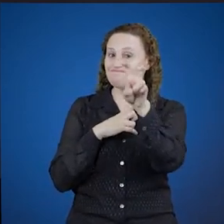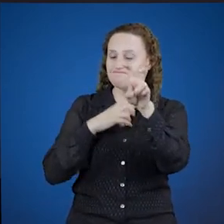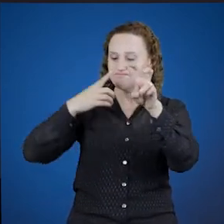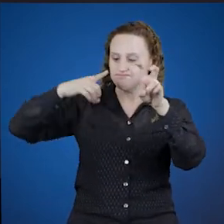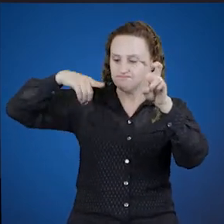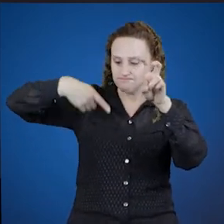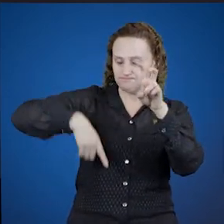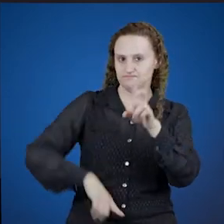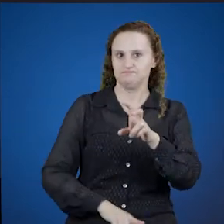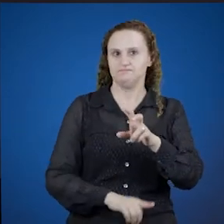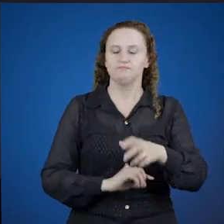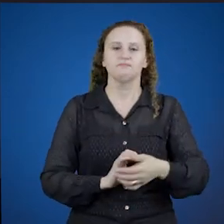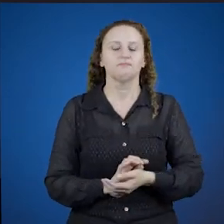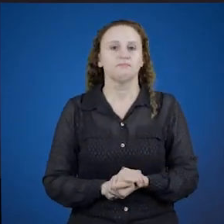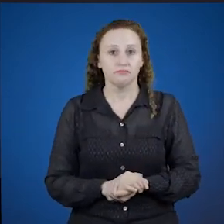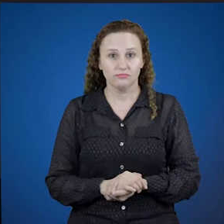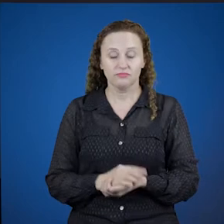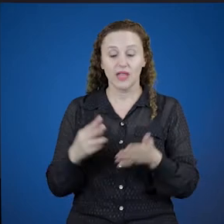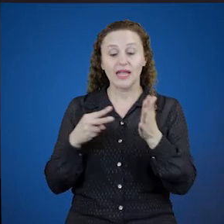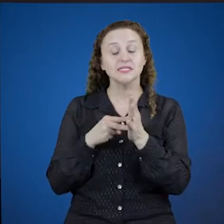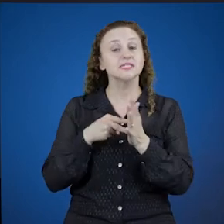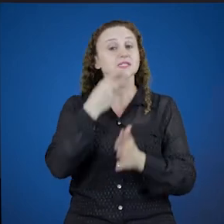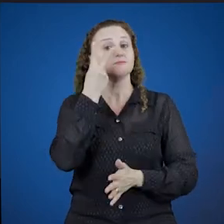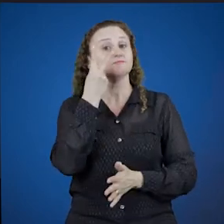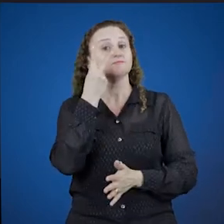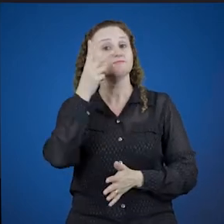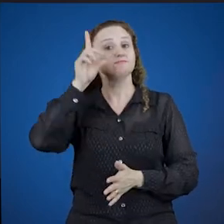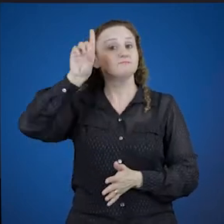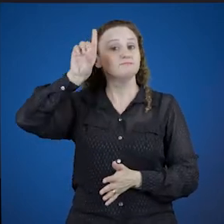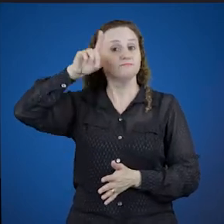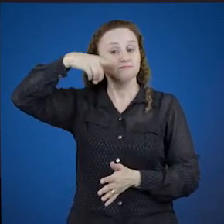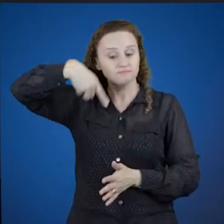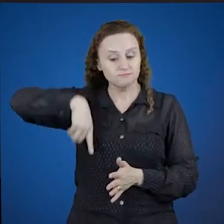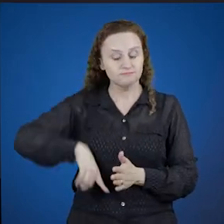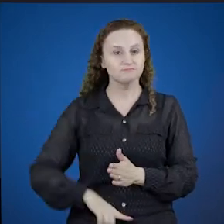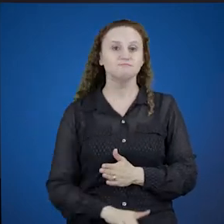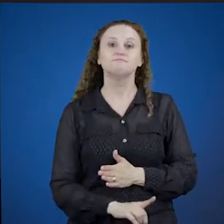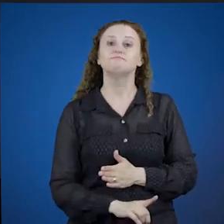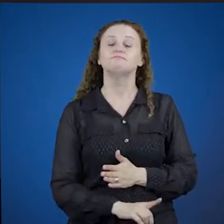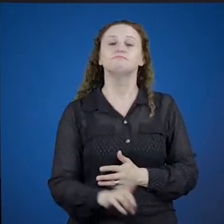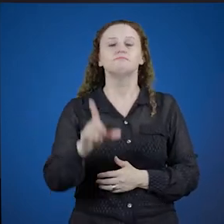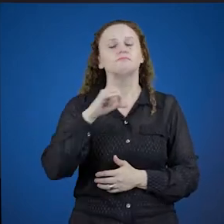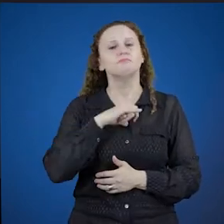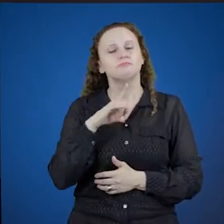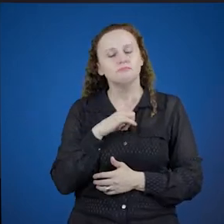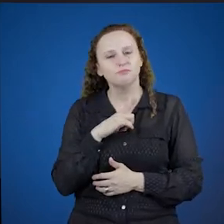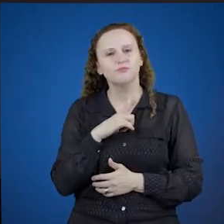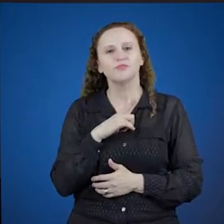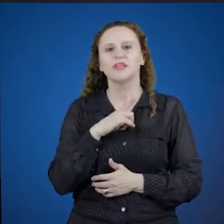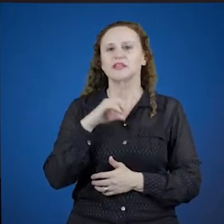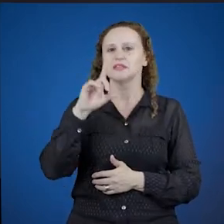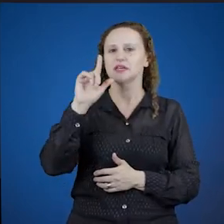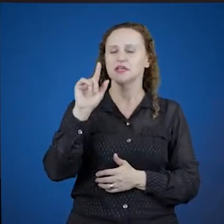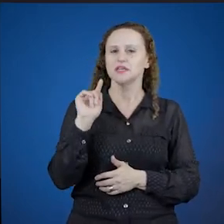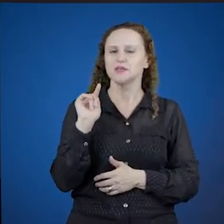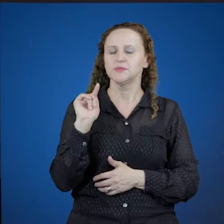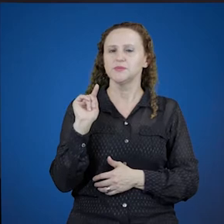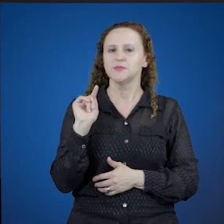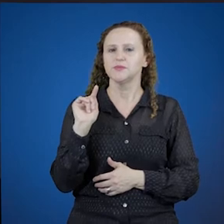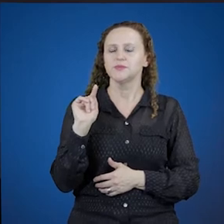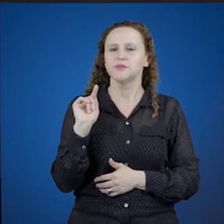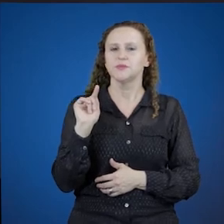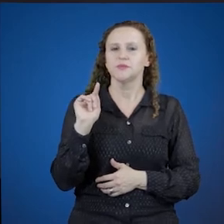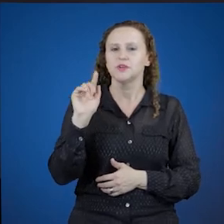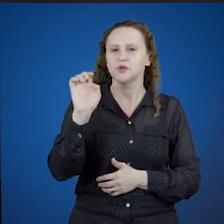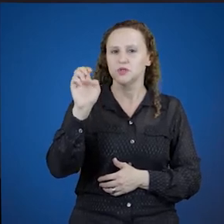declinações é a segunda declinação ela tem o genitivo